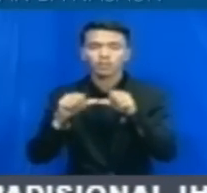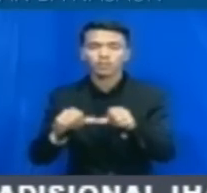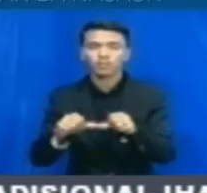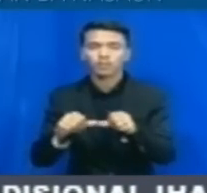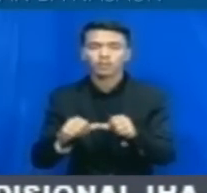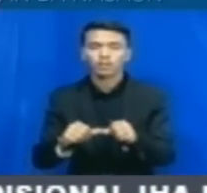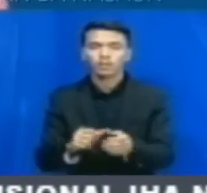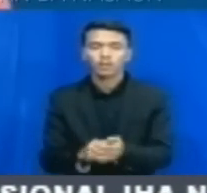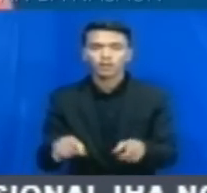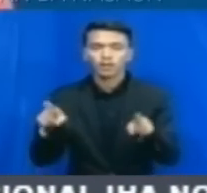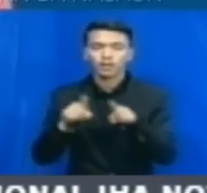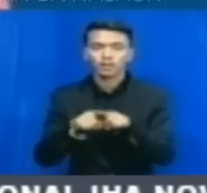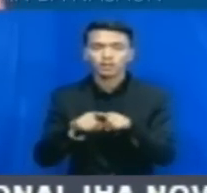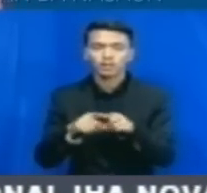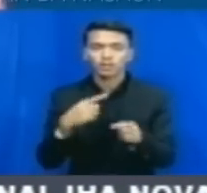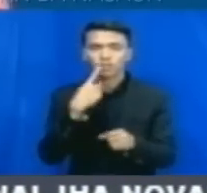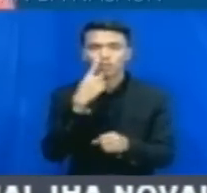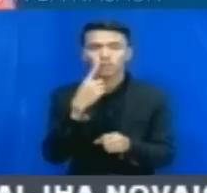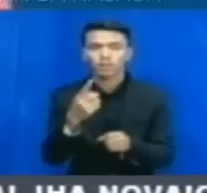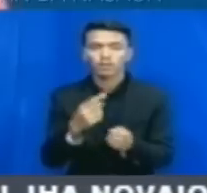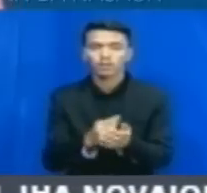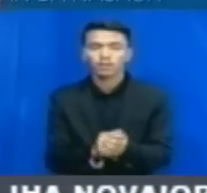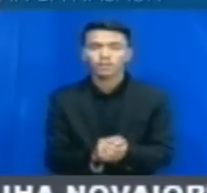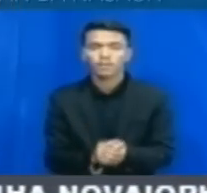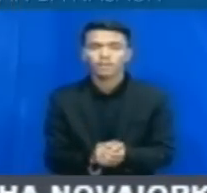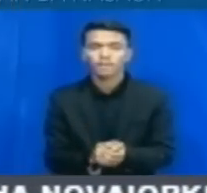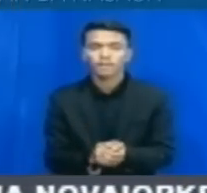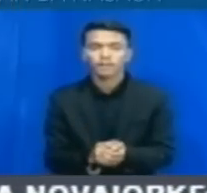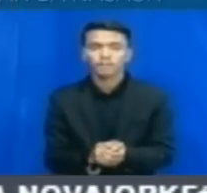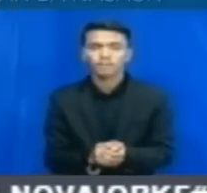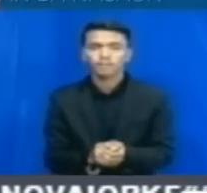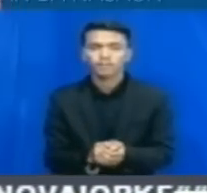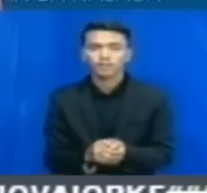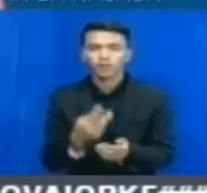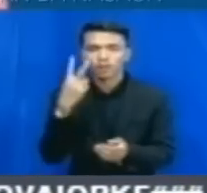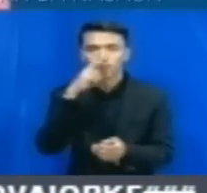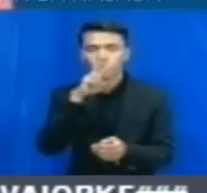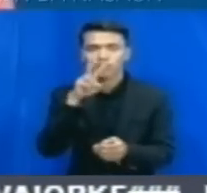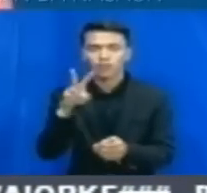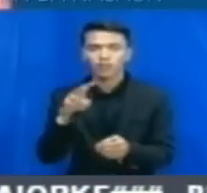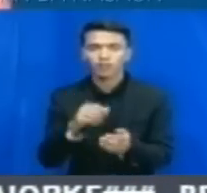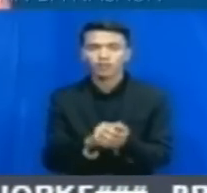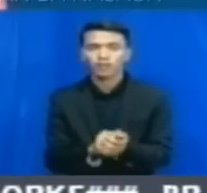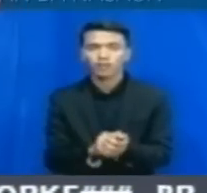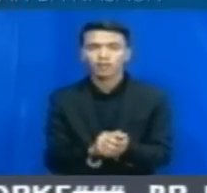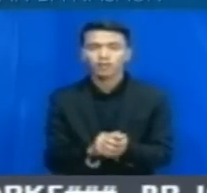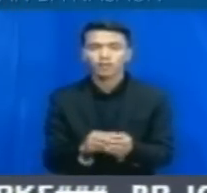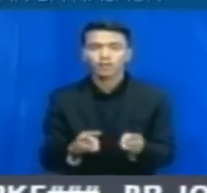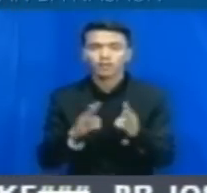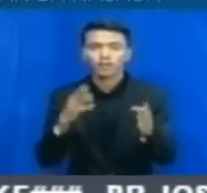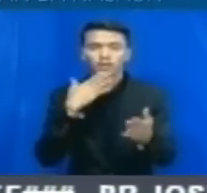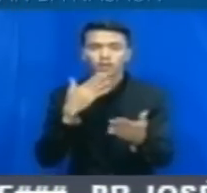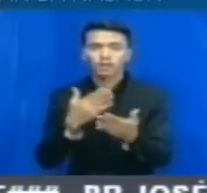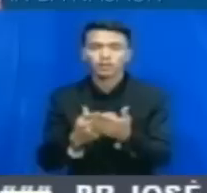tamane hanasa oi manje kulia atu kualifika liu kon ba caso ne atu justifica liu prova sototo dalandiak mane